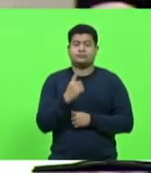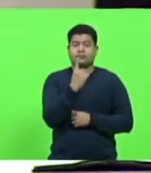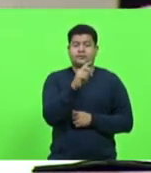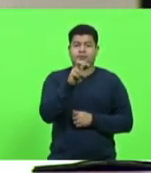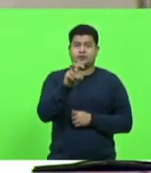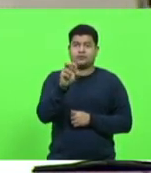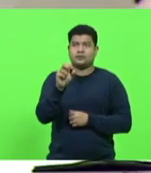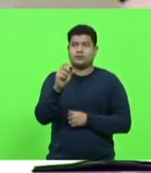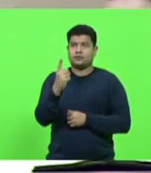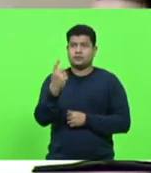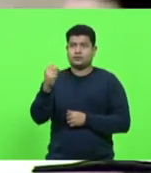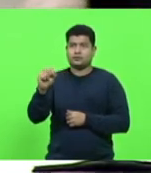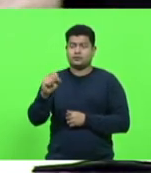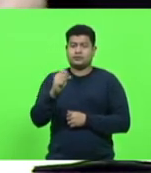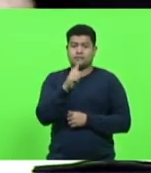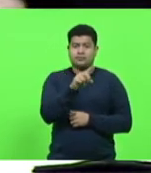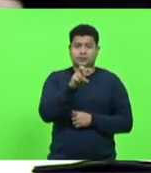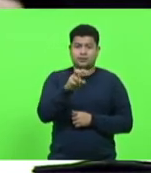1518-1537.